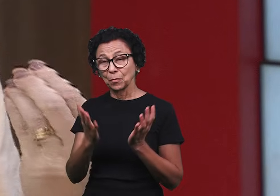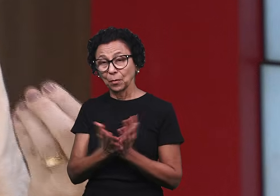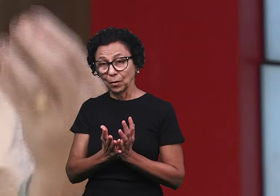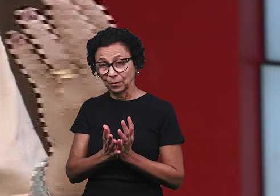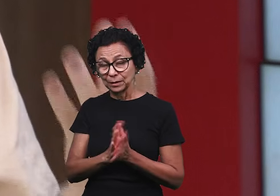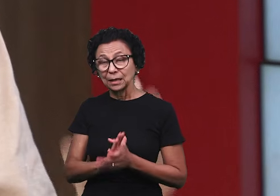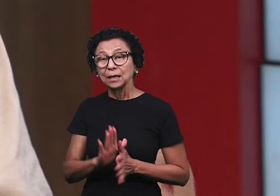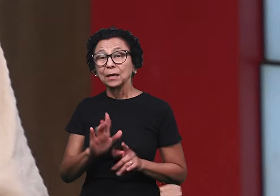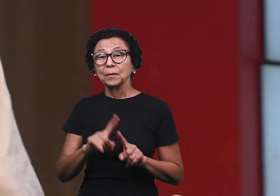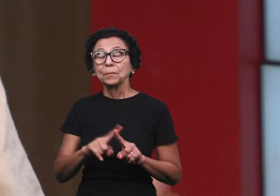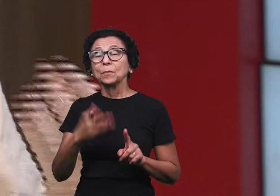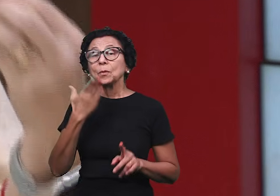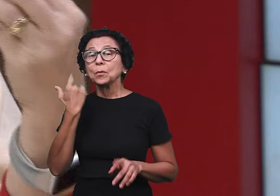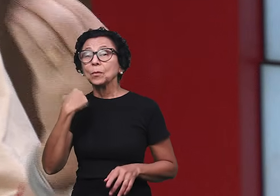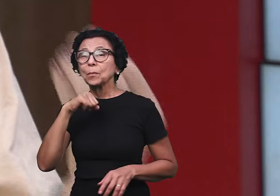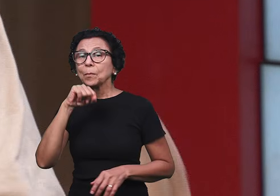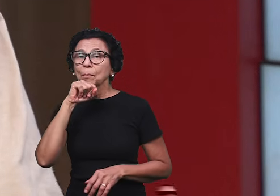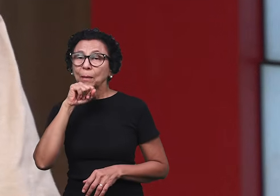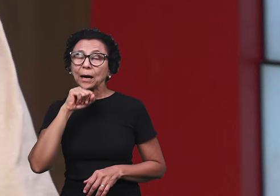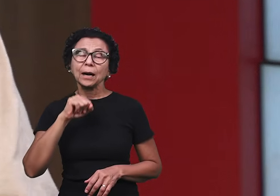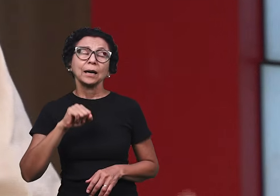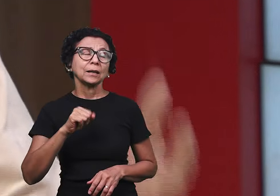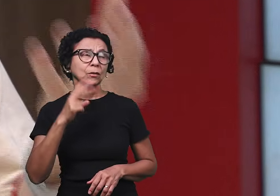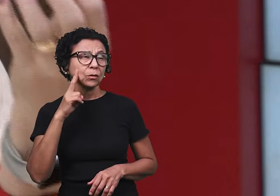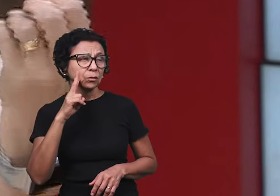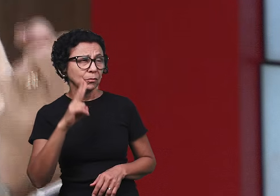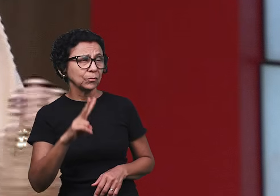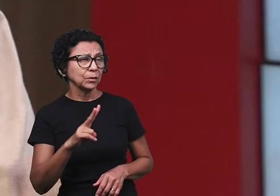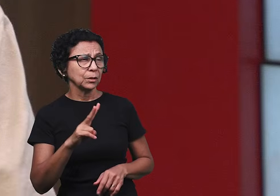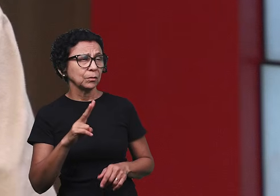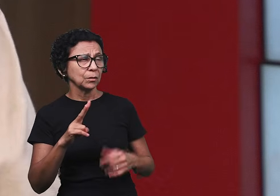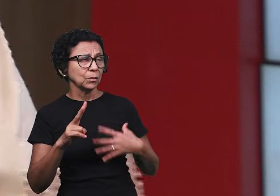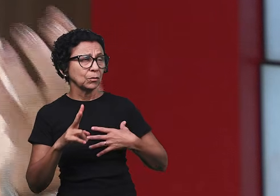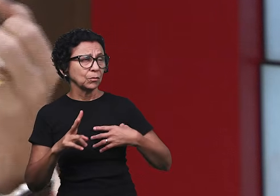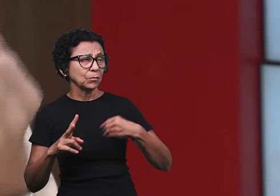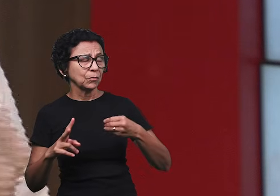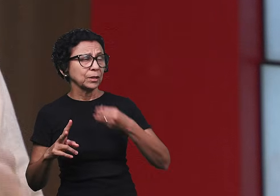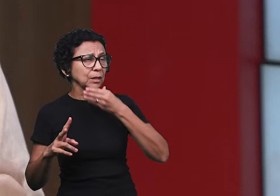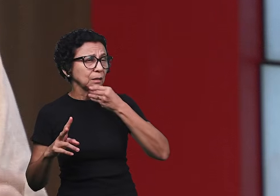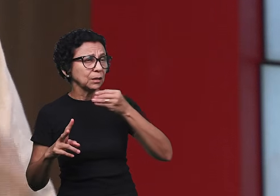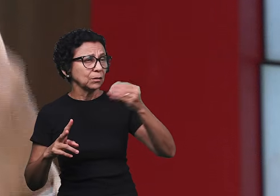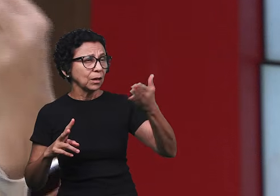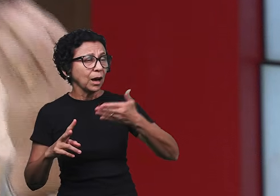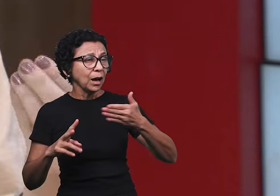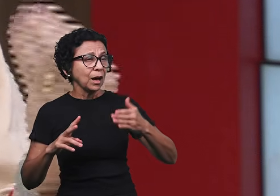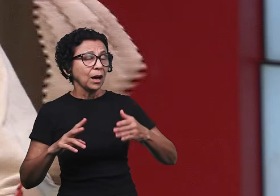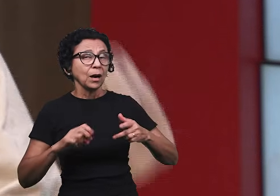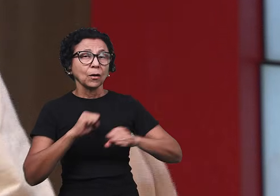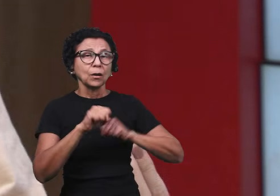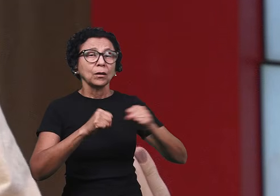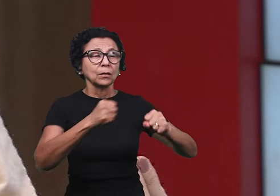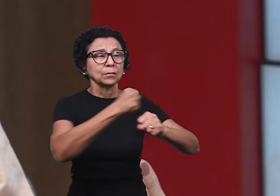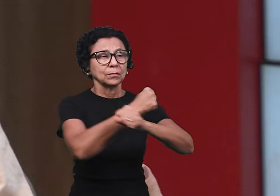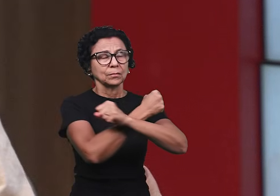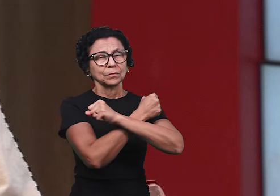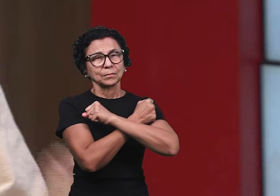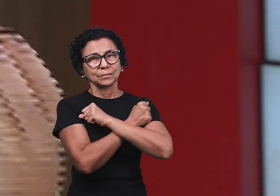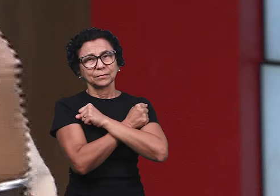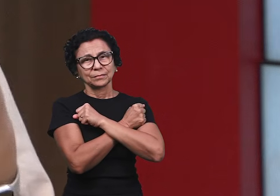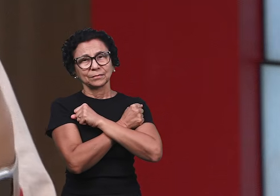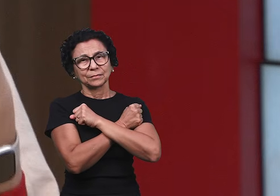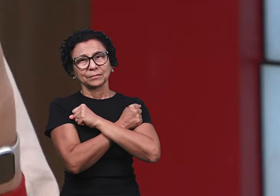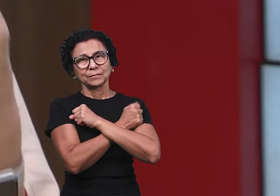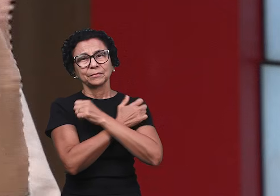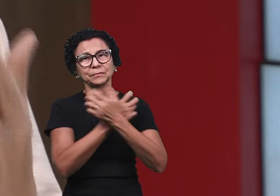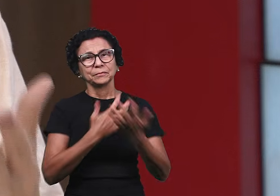recebeu com todo amor, para dar o perdão, para trazê-lo de volta com toda a honra. E esse é o pai que nós servimos.